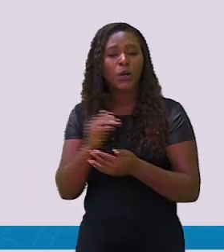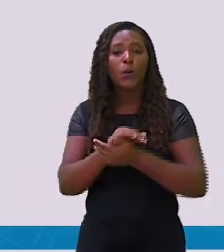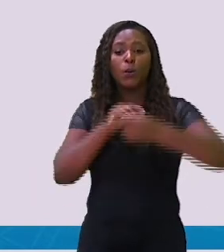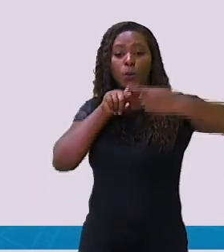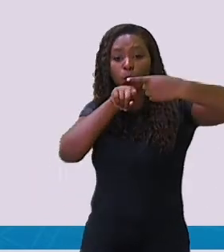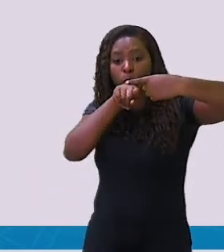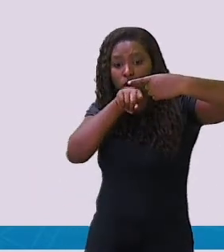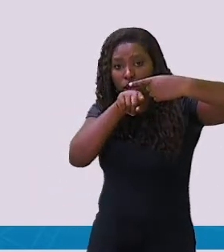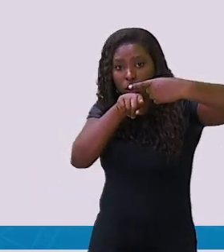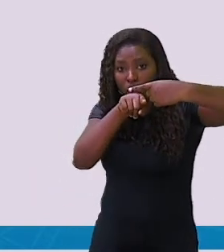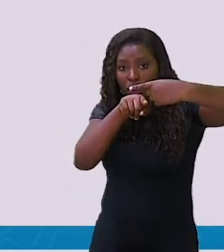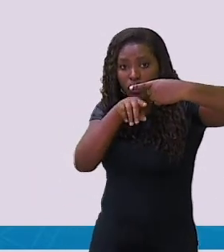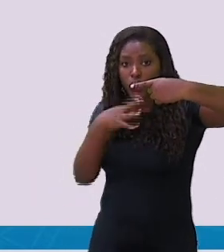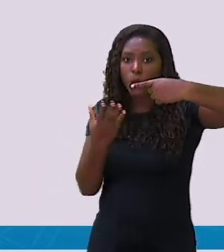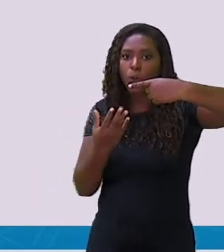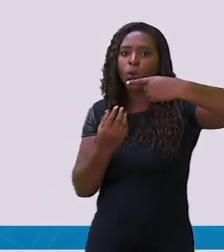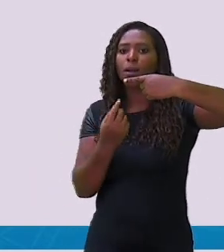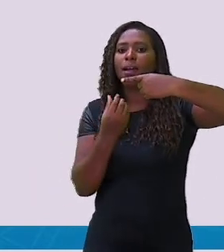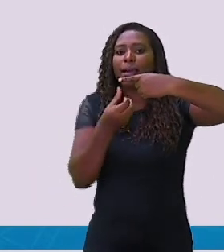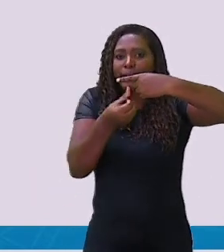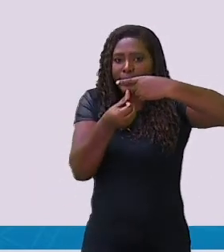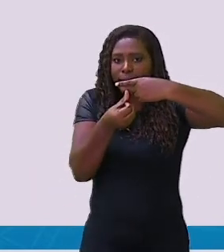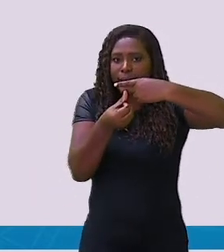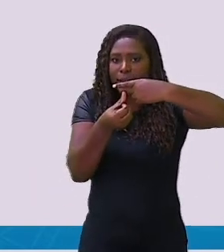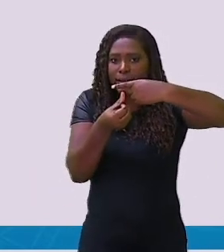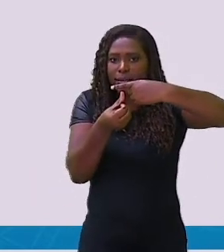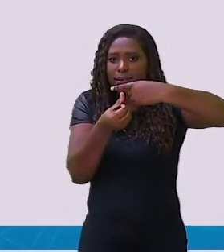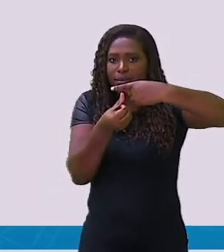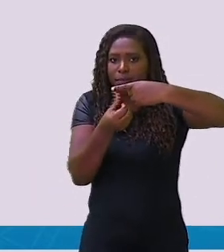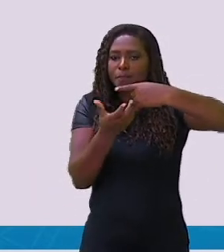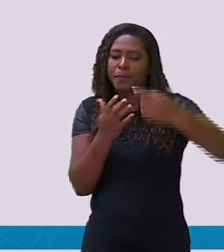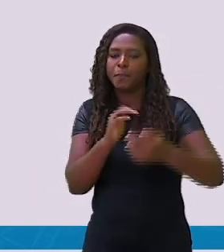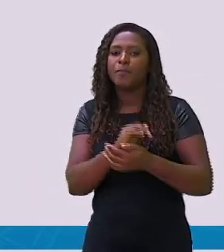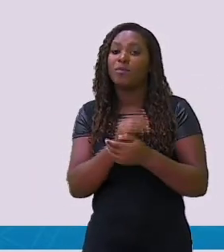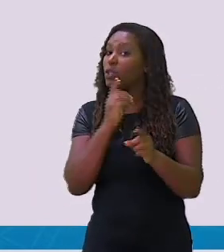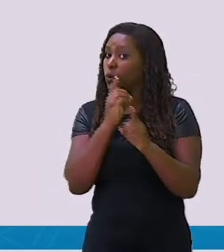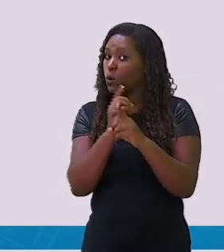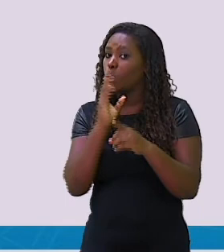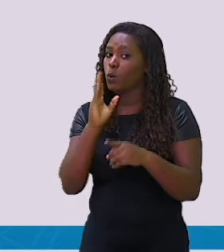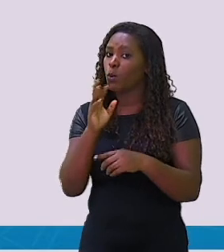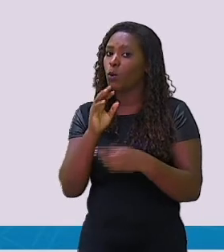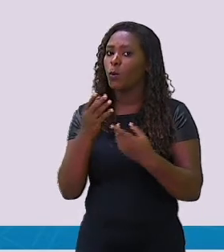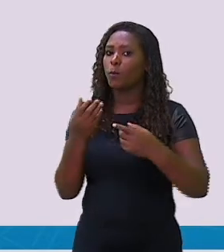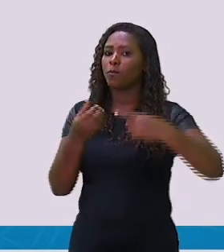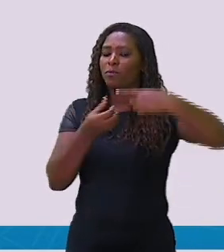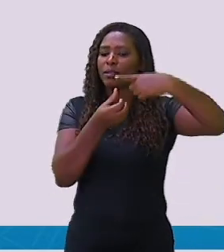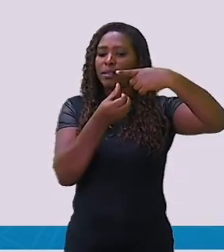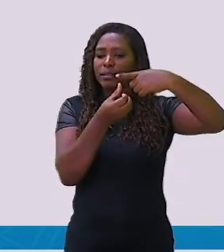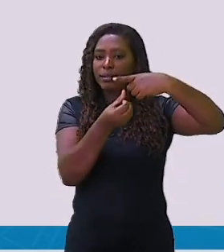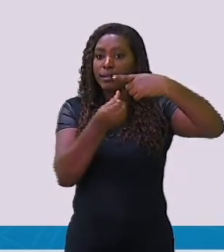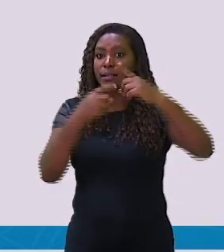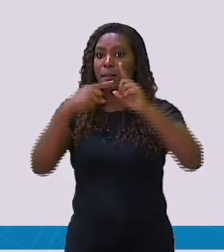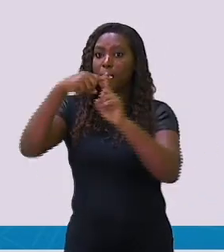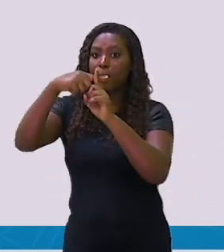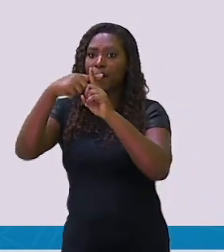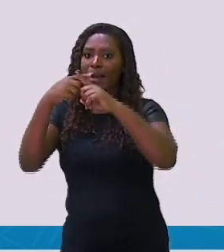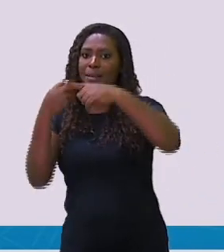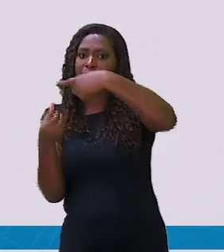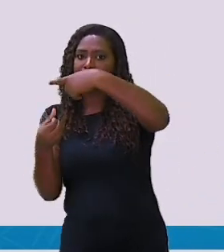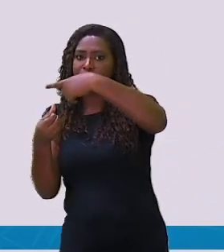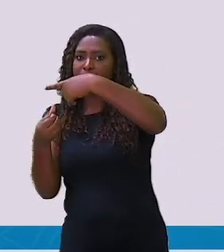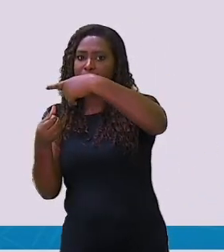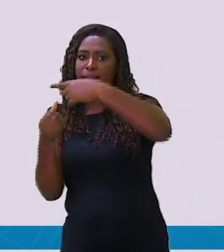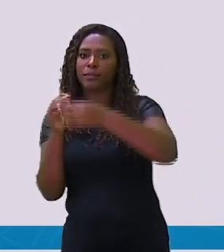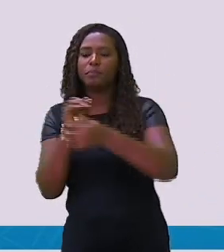denominador comum aqui é 6 E aí ó olha bem